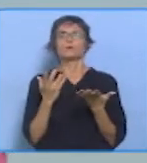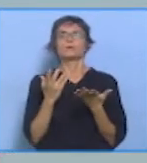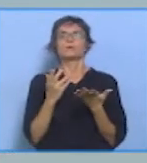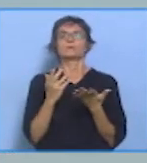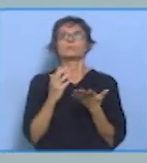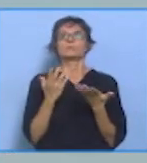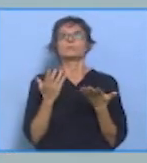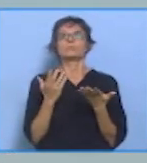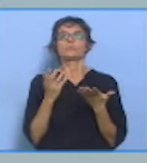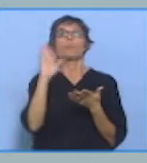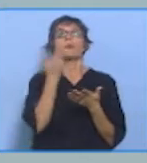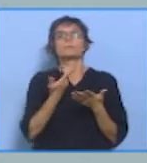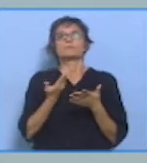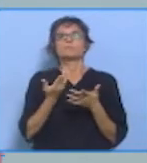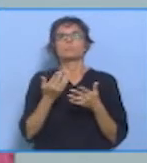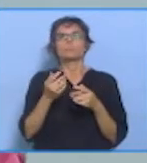outro,